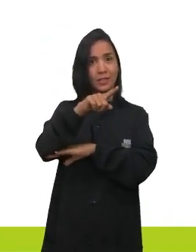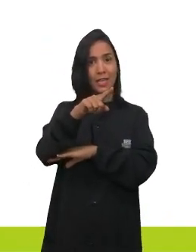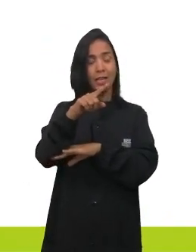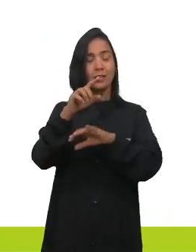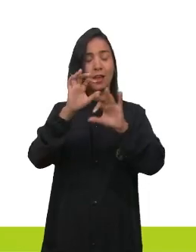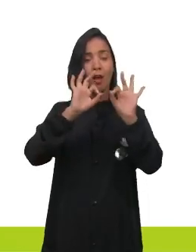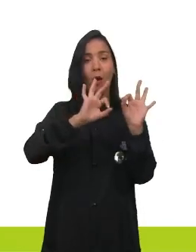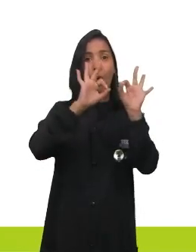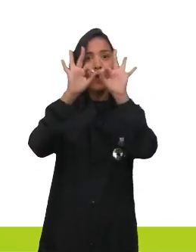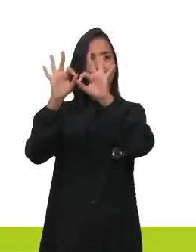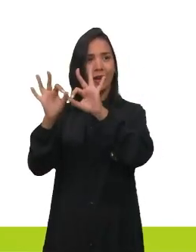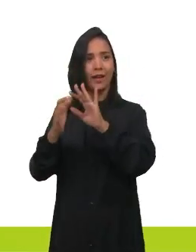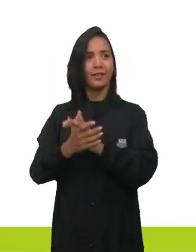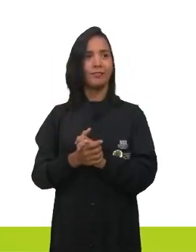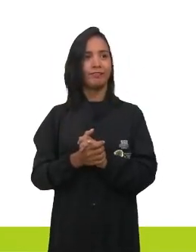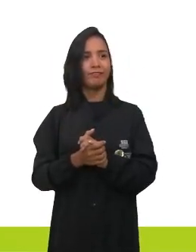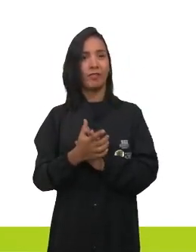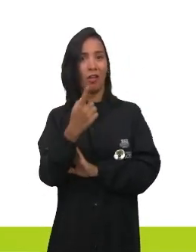ano aqui, ó,